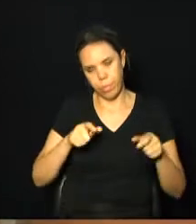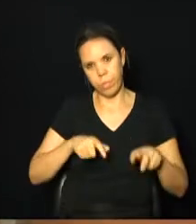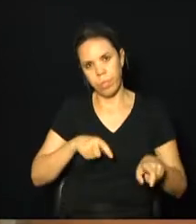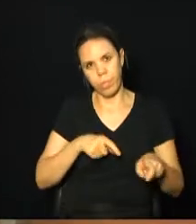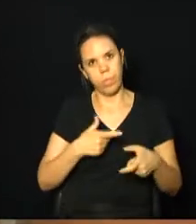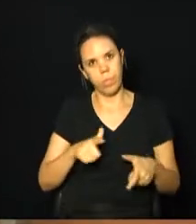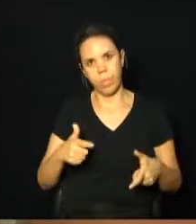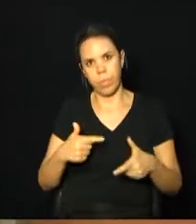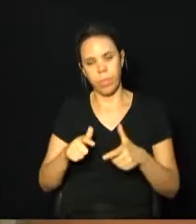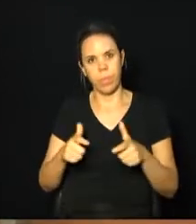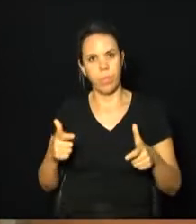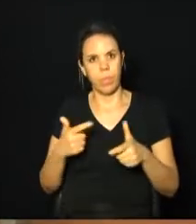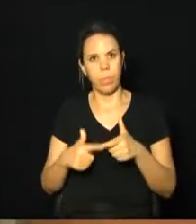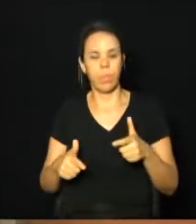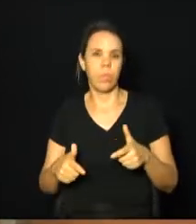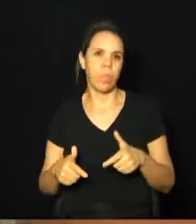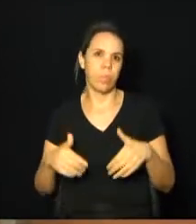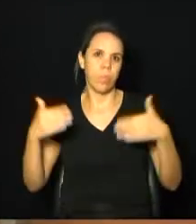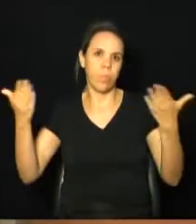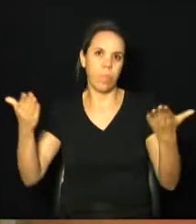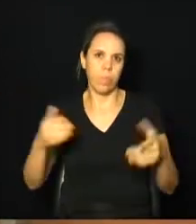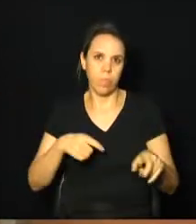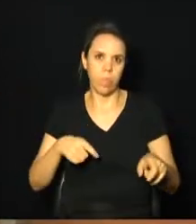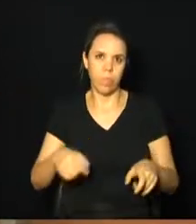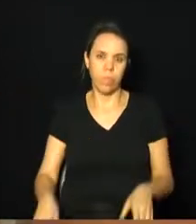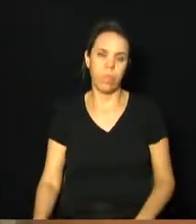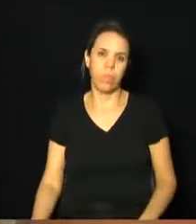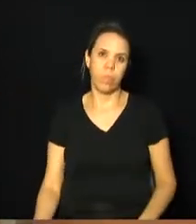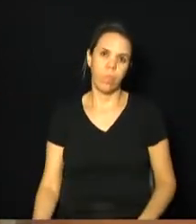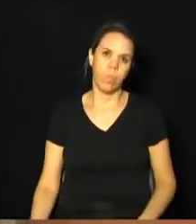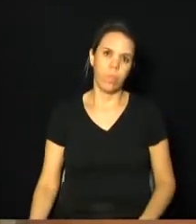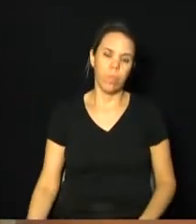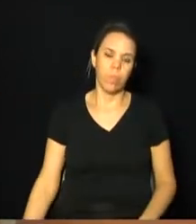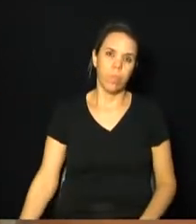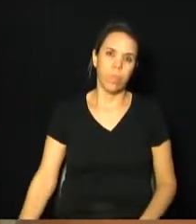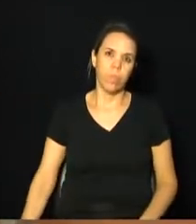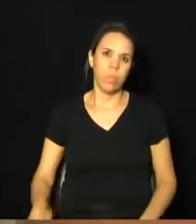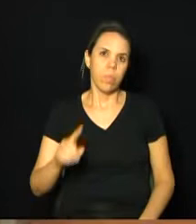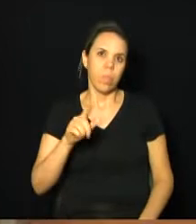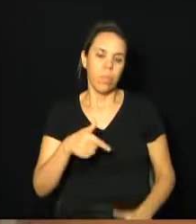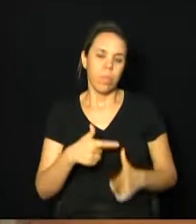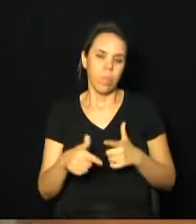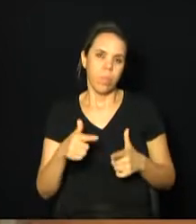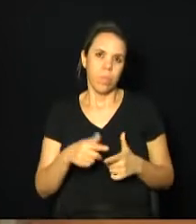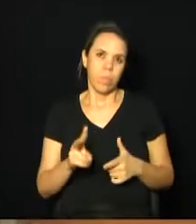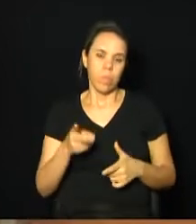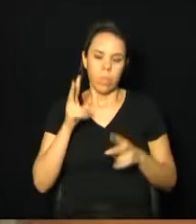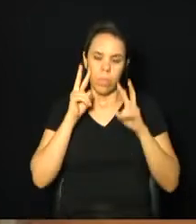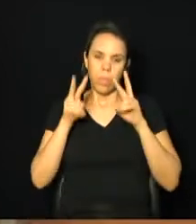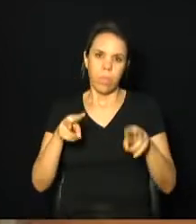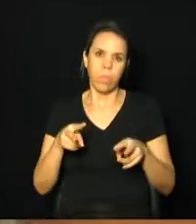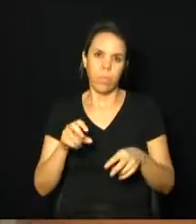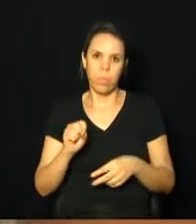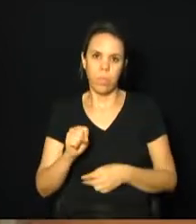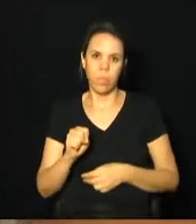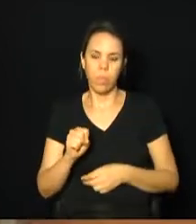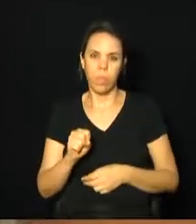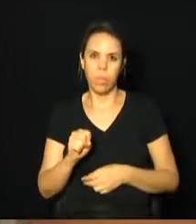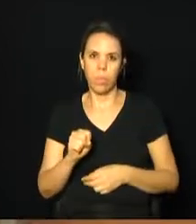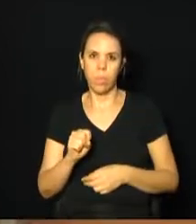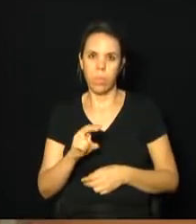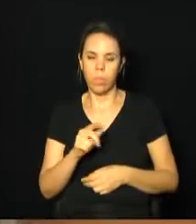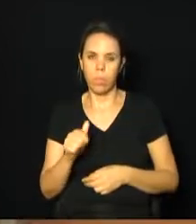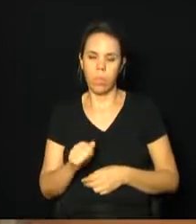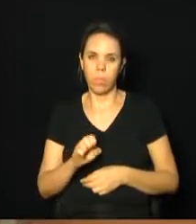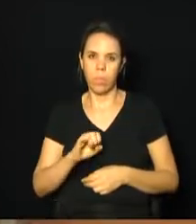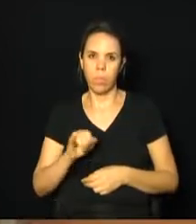não ter o avanço das áreas urbanas sobre as áreas rurais. Então, isso é um problema que a gente tem visto em Souzas, em